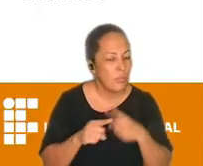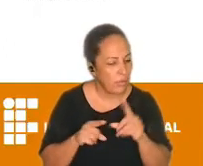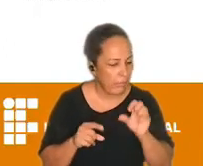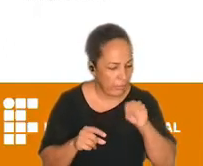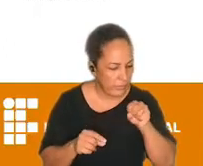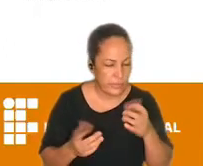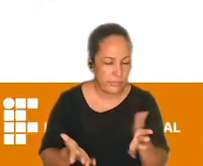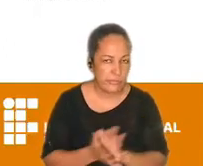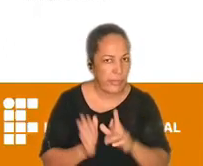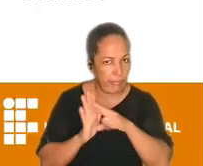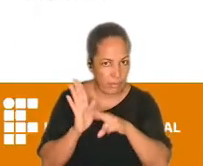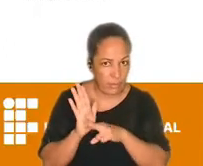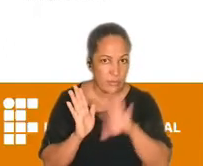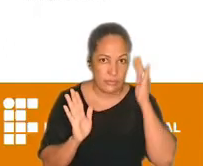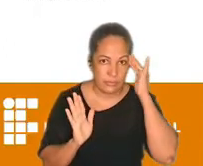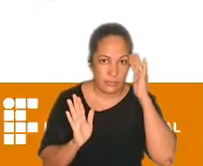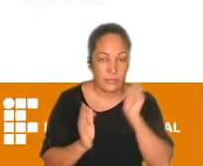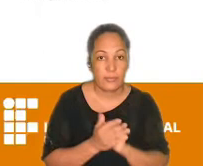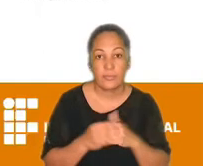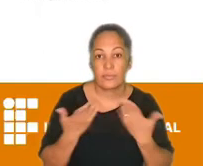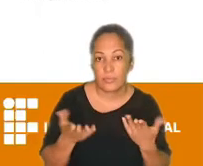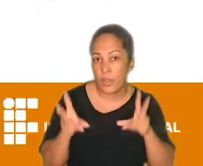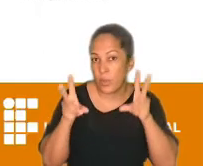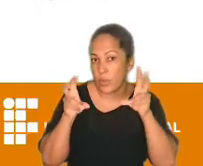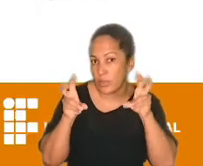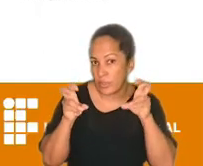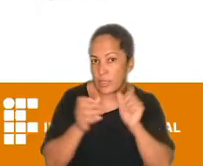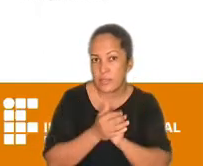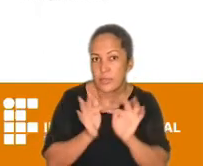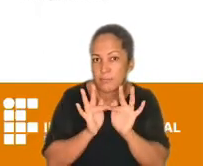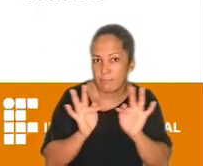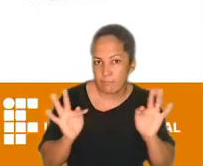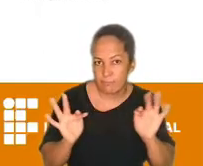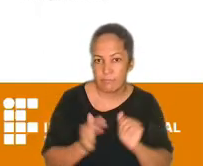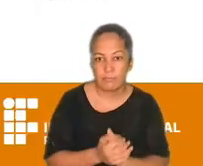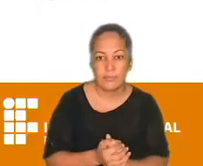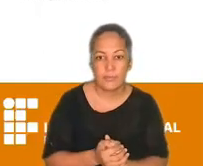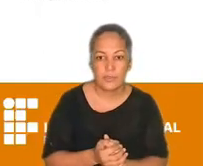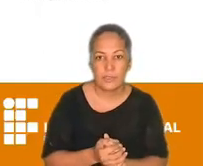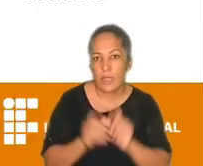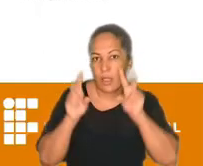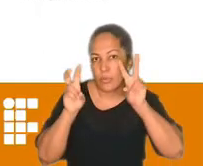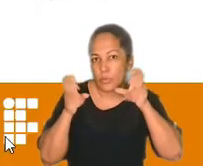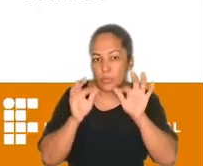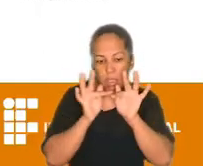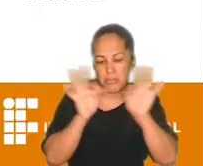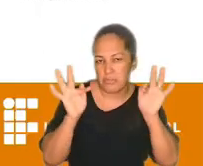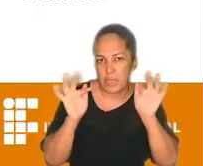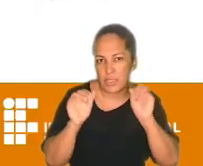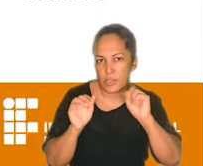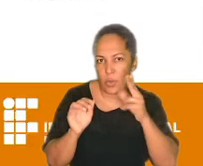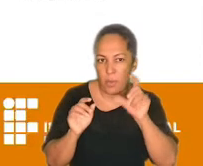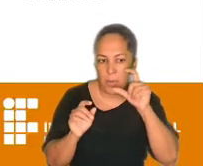regra. Então, entre aspas simples, tá? Da frase ou da palavra que você está colocando. Não